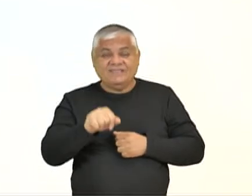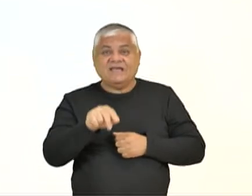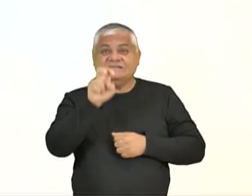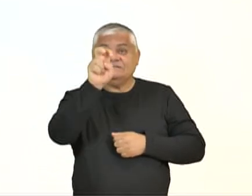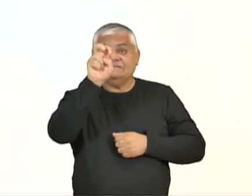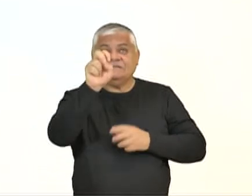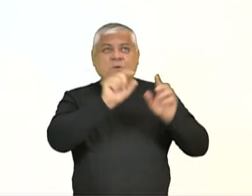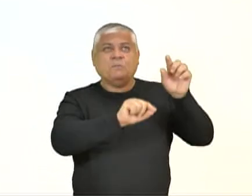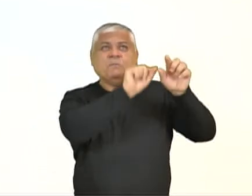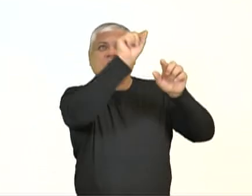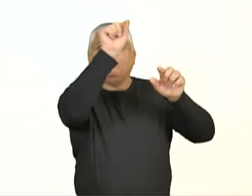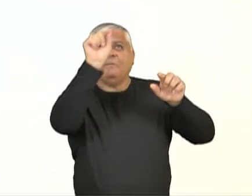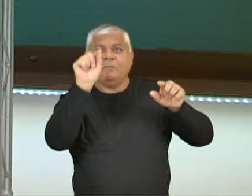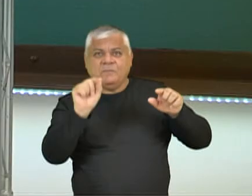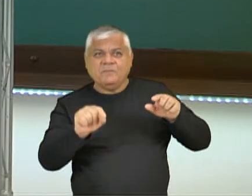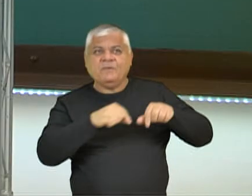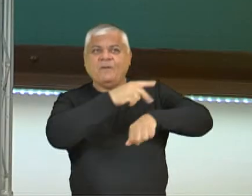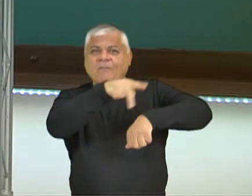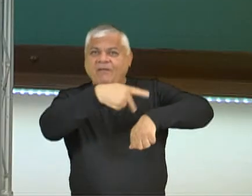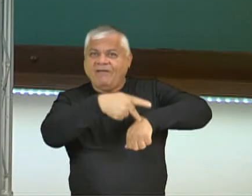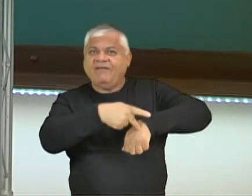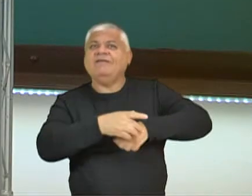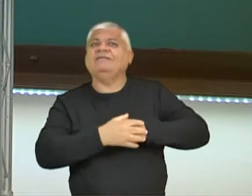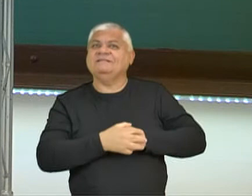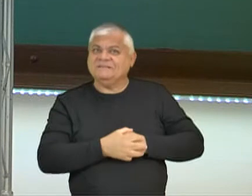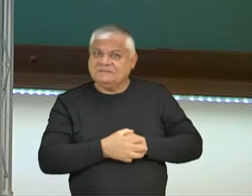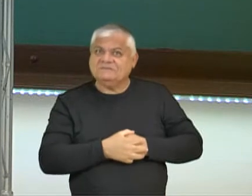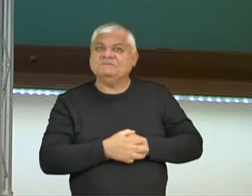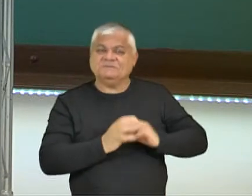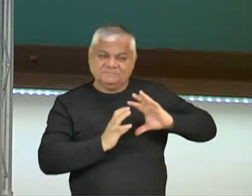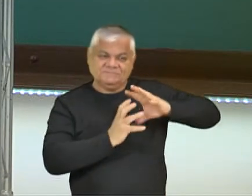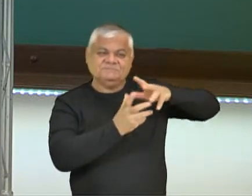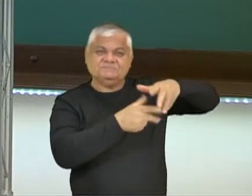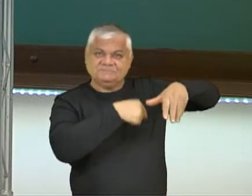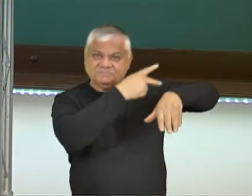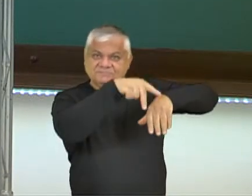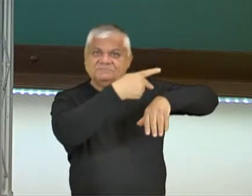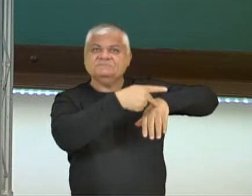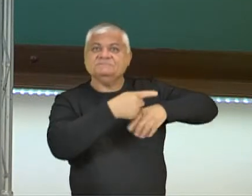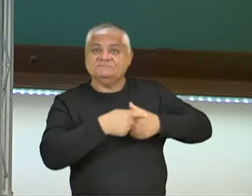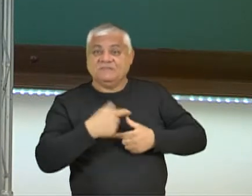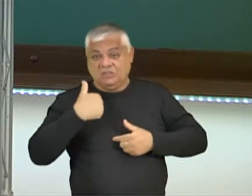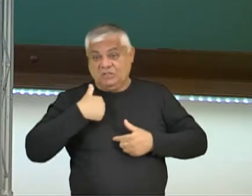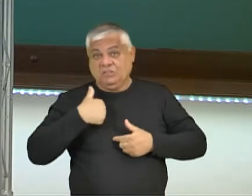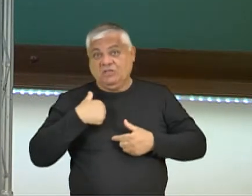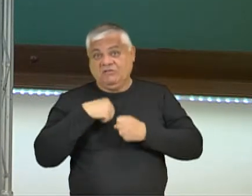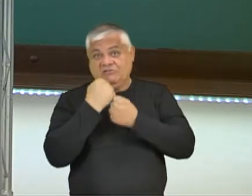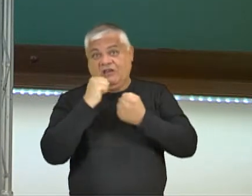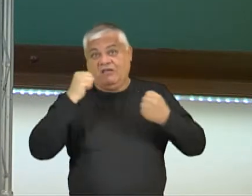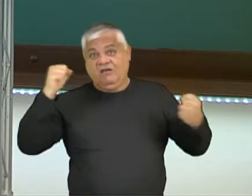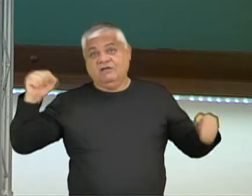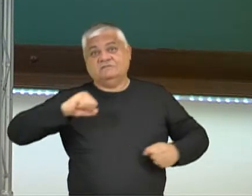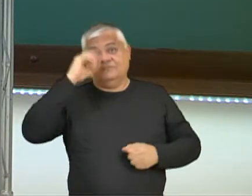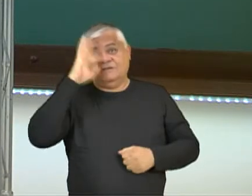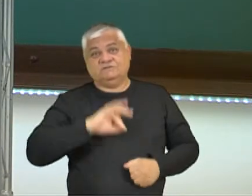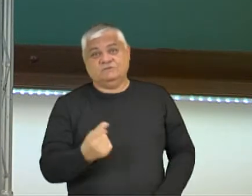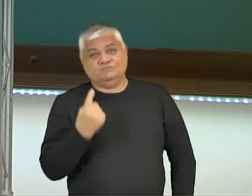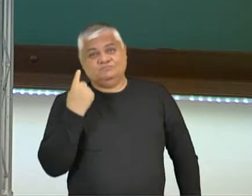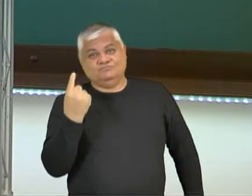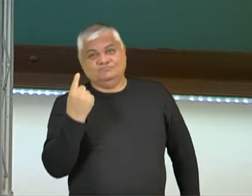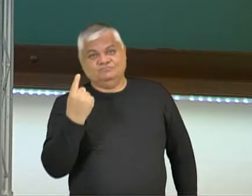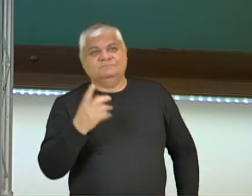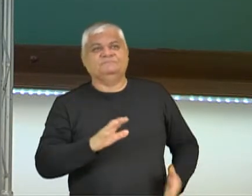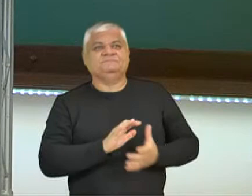grande parte da América do Sul, por causa, desculpa aí, da gente, que a gente é grande mesmo, conta apenas um, tá